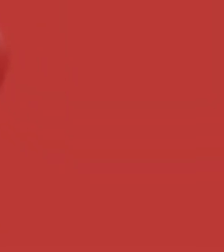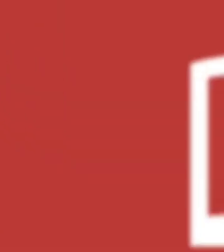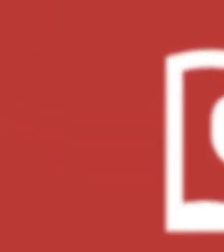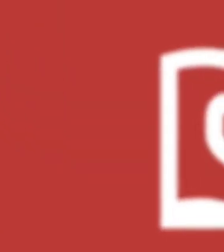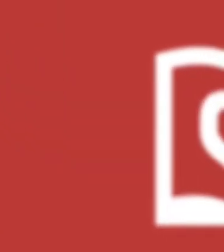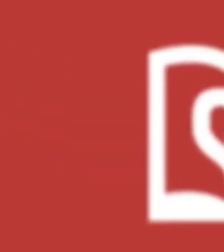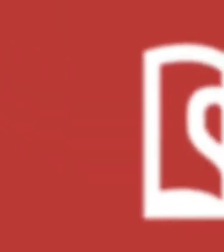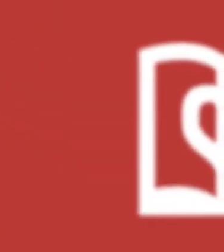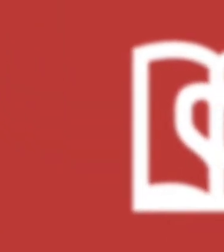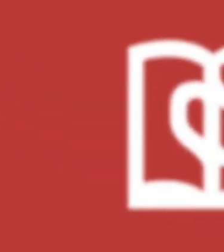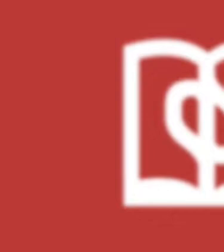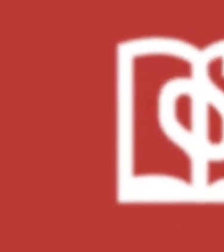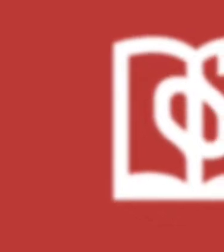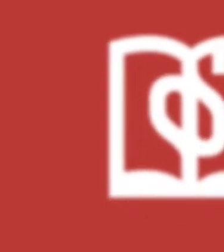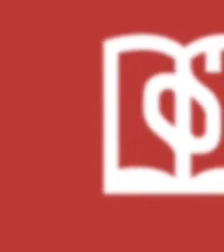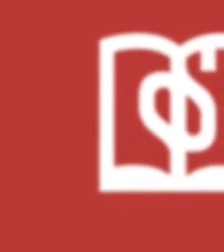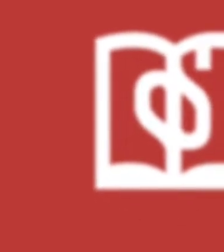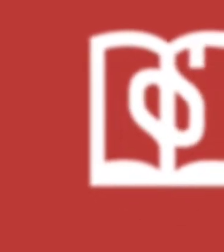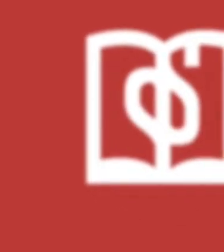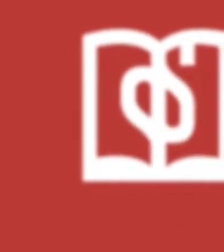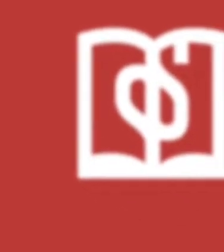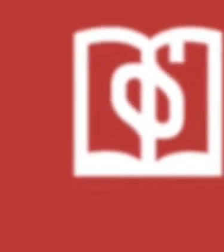de